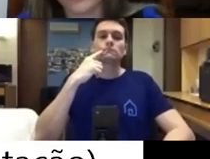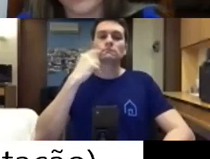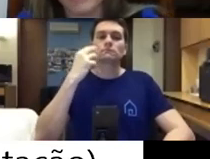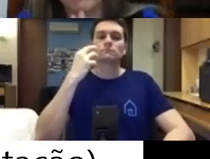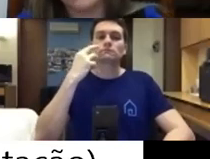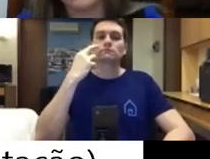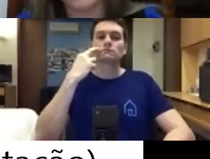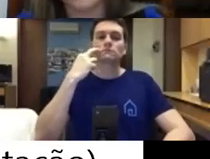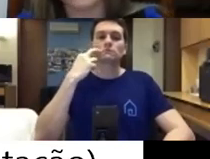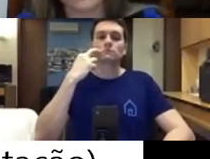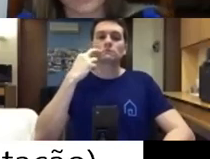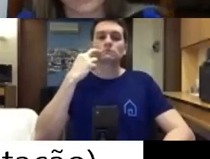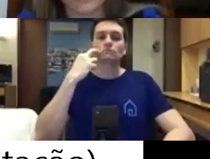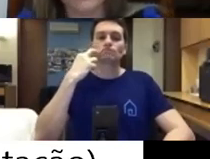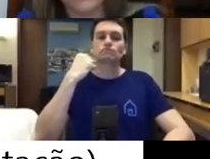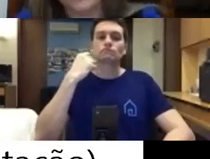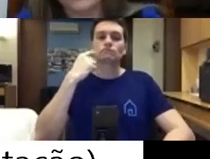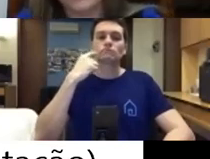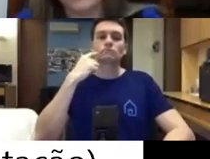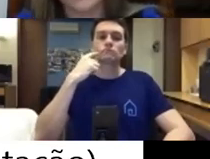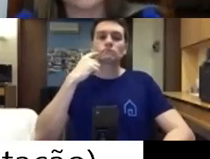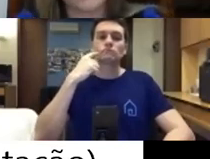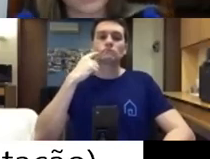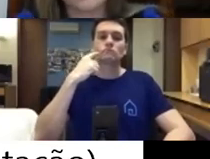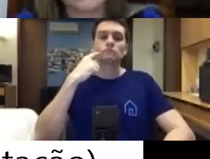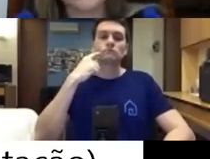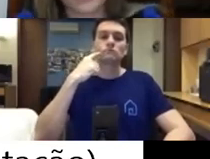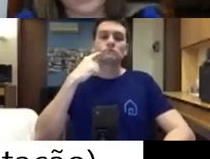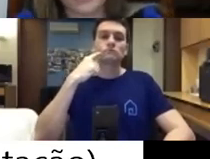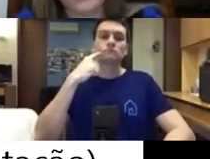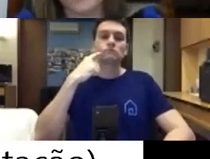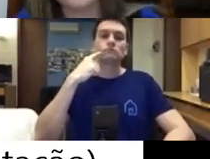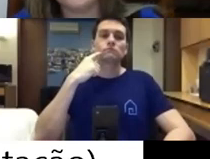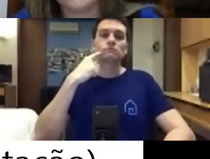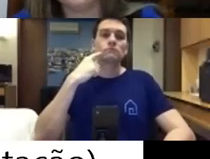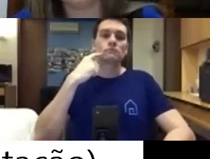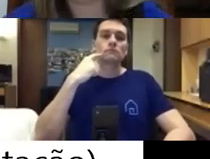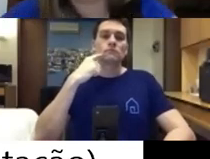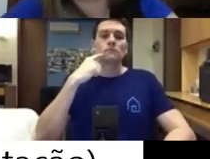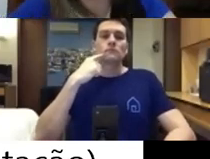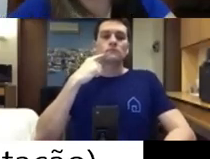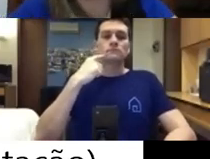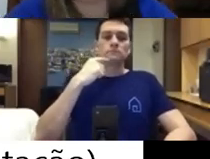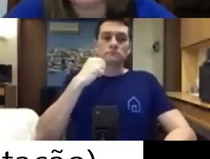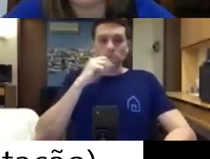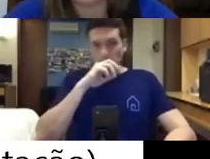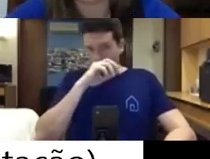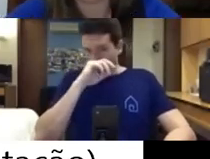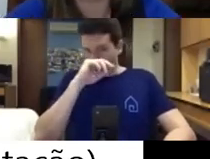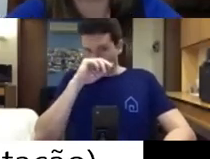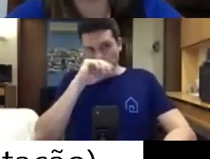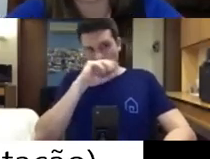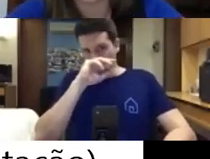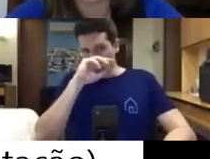de hidratação aí, que representa mais ou menos 20 a 30% da pasta. ele começa a desidratar a 450,